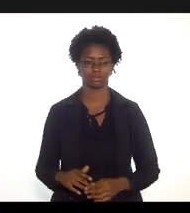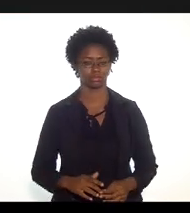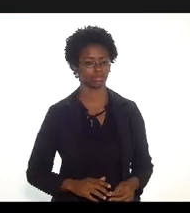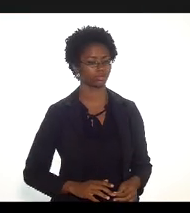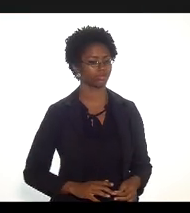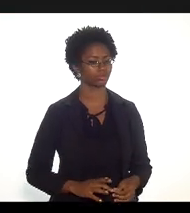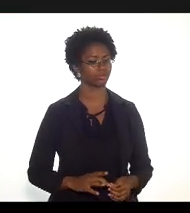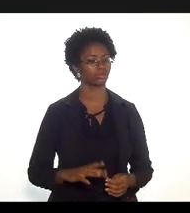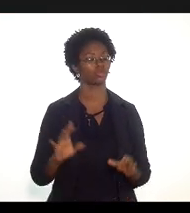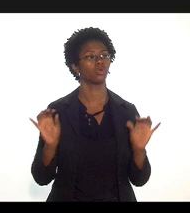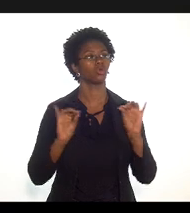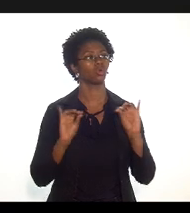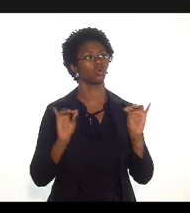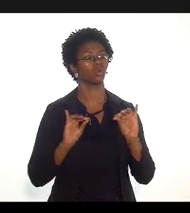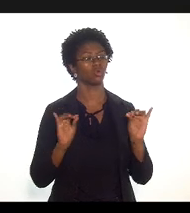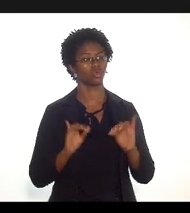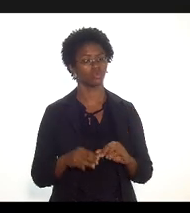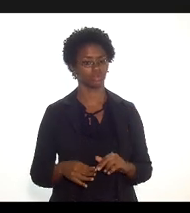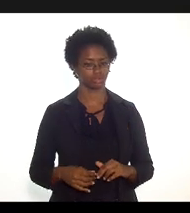Oi. Pois não,